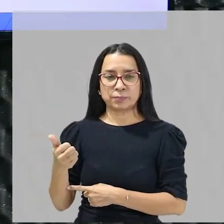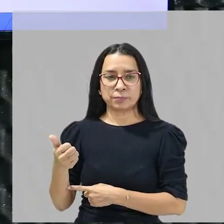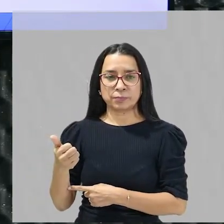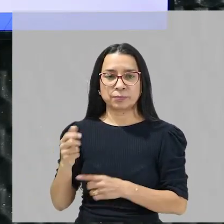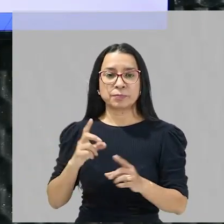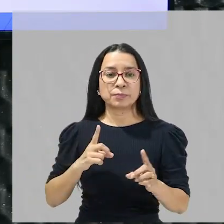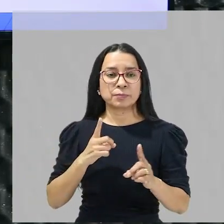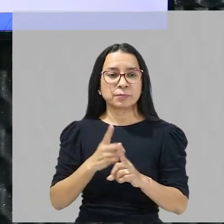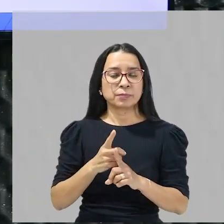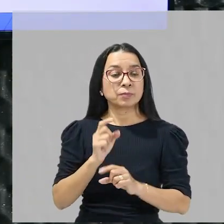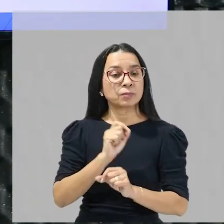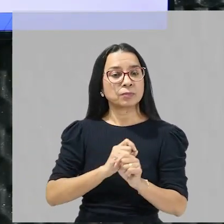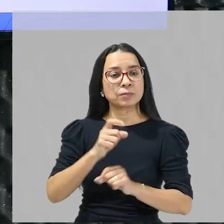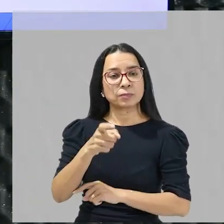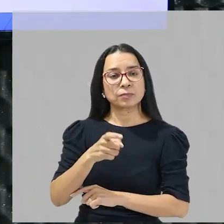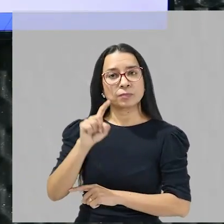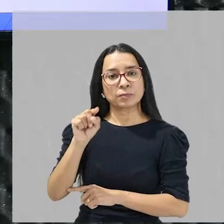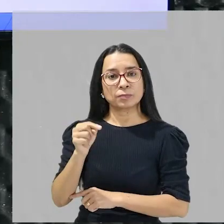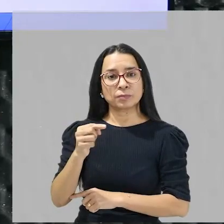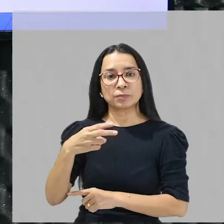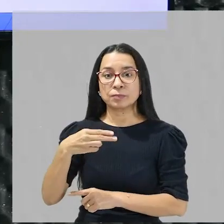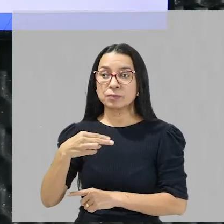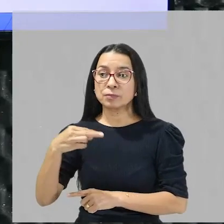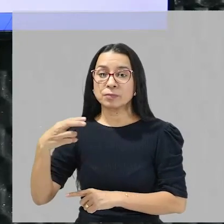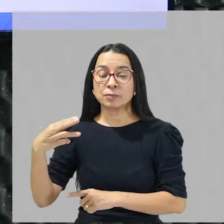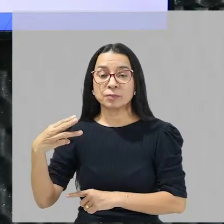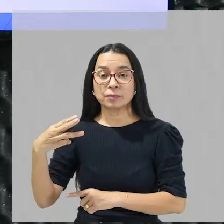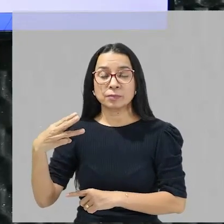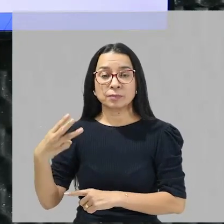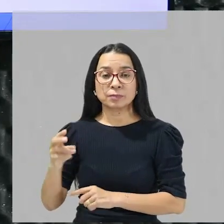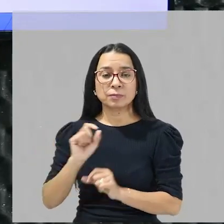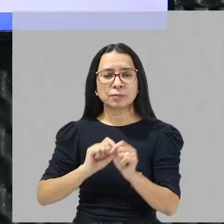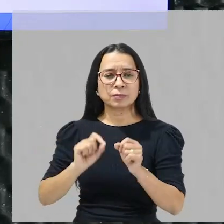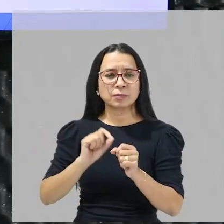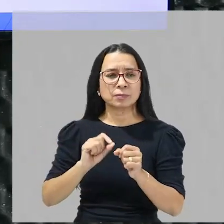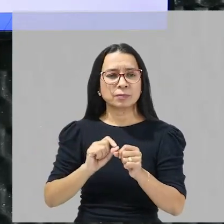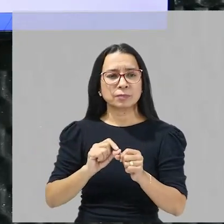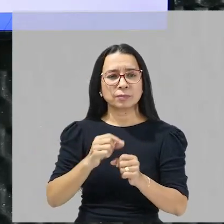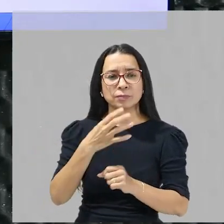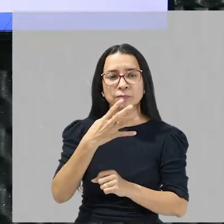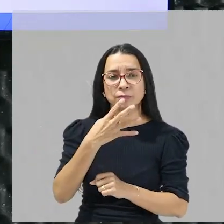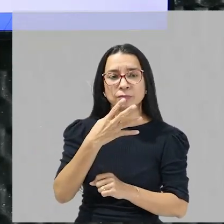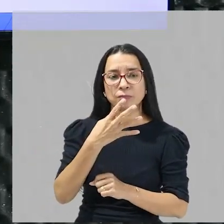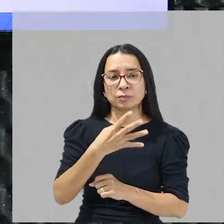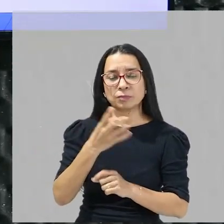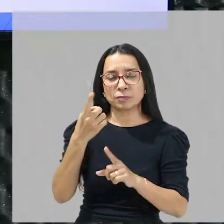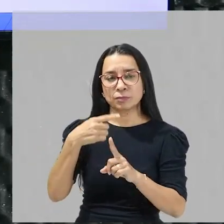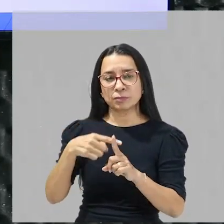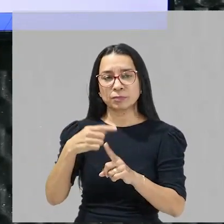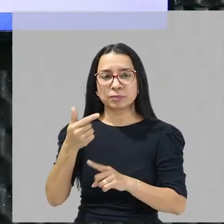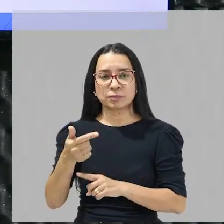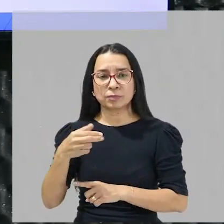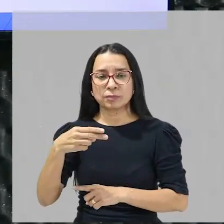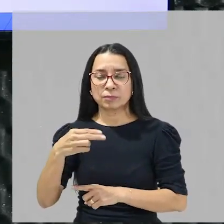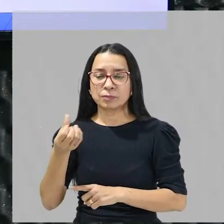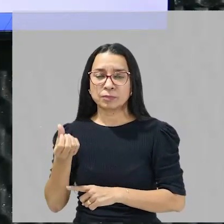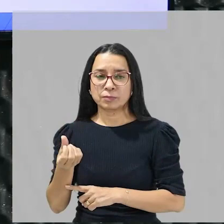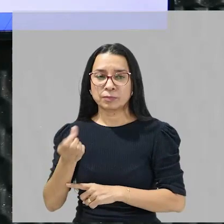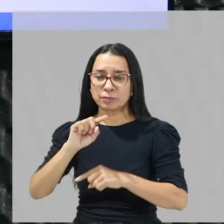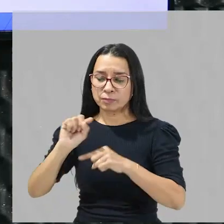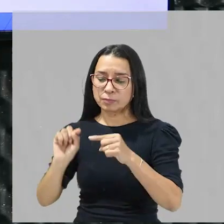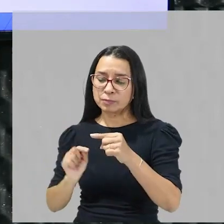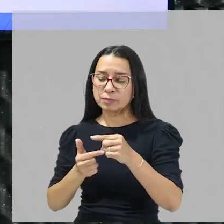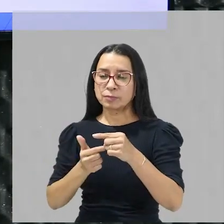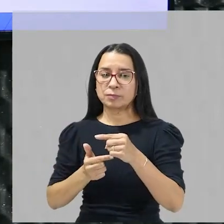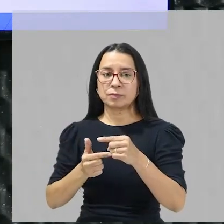eu encontrar esse x' igual a 3, o que foi feito? 4 mais 2, 6 por 2, 3. Pronto. para eu encontrar